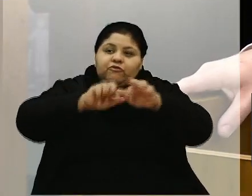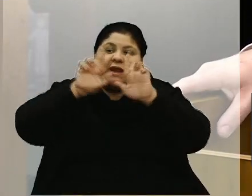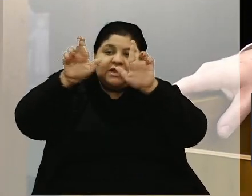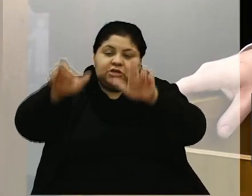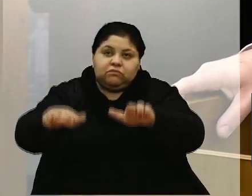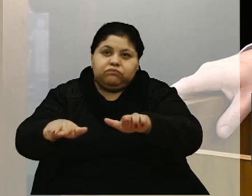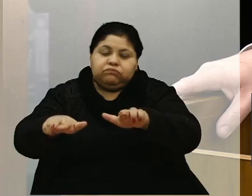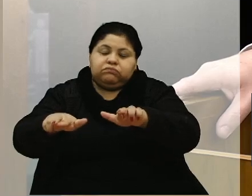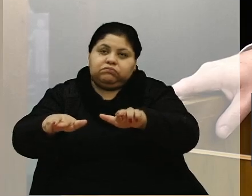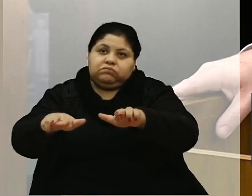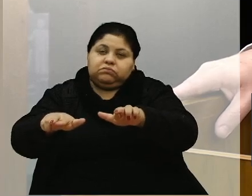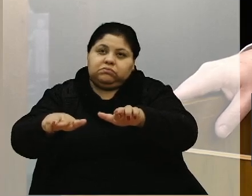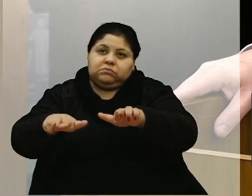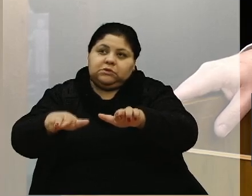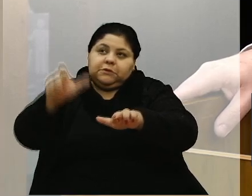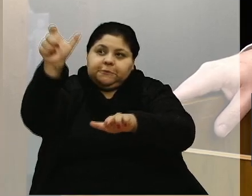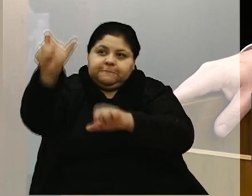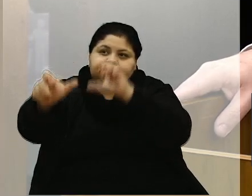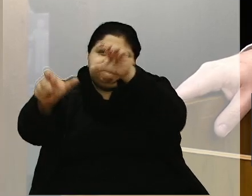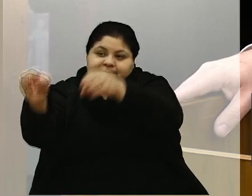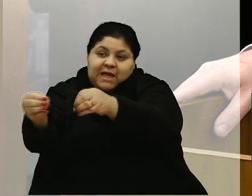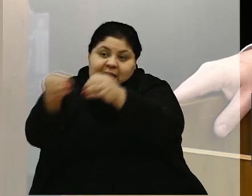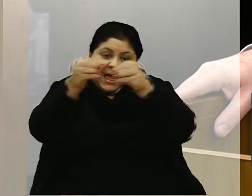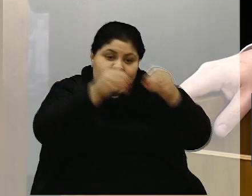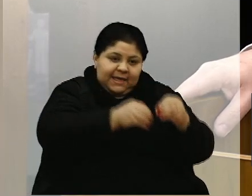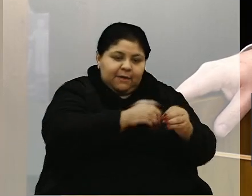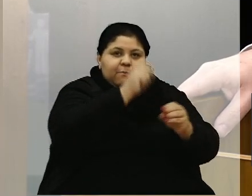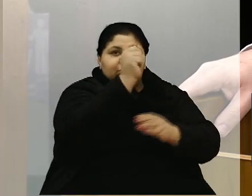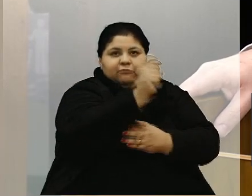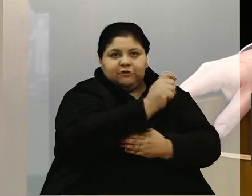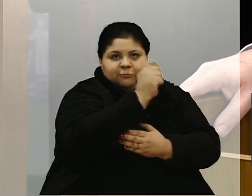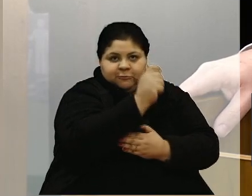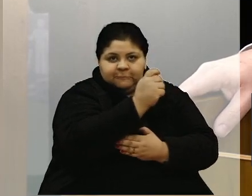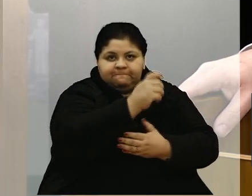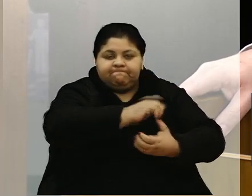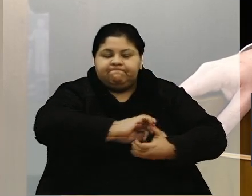para o Rio Grande do Sul aqui, chegando no Brasil.